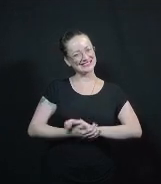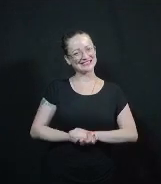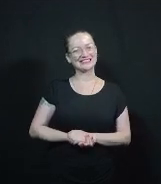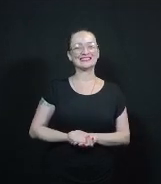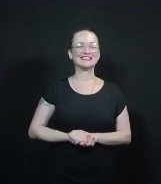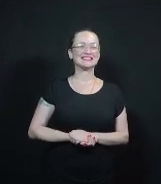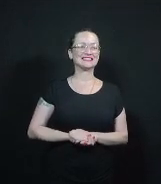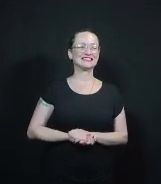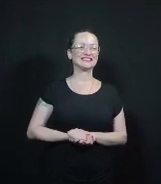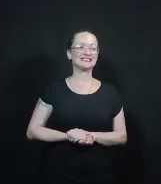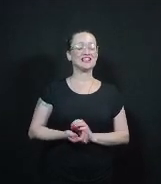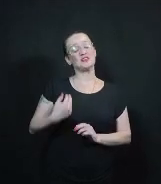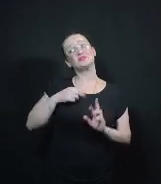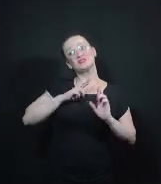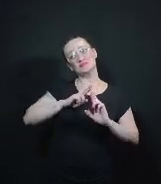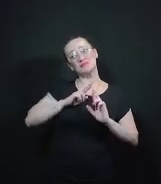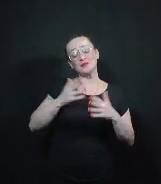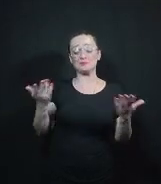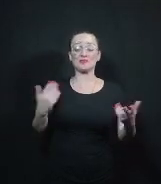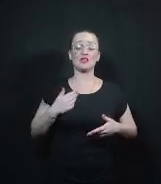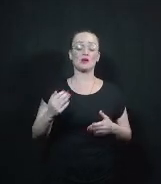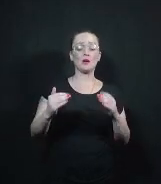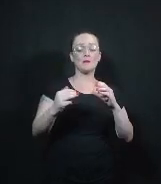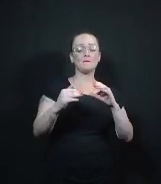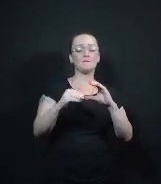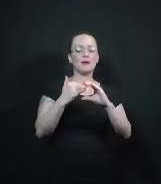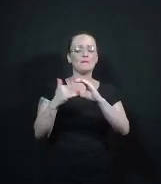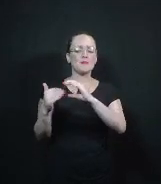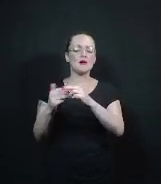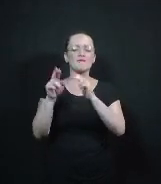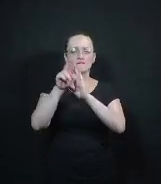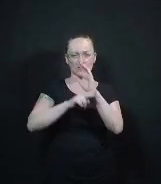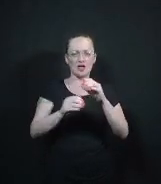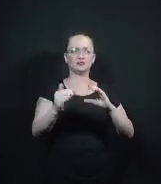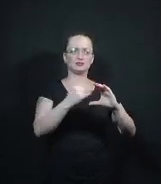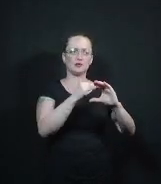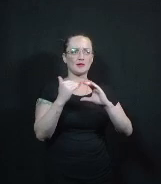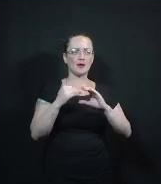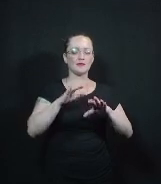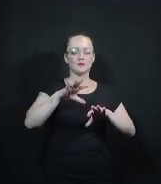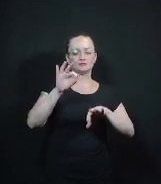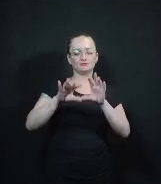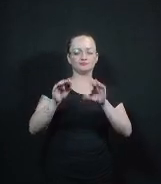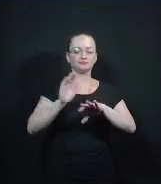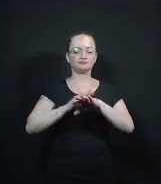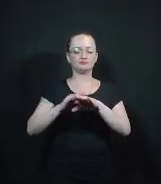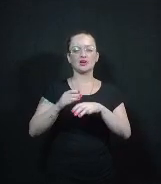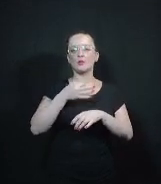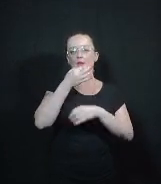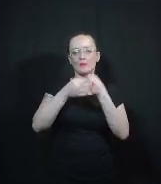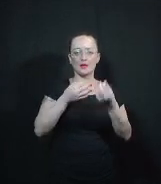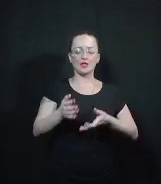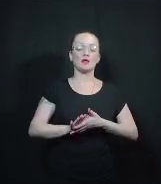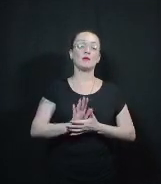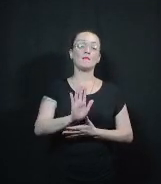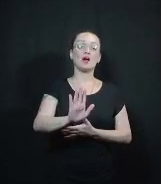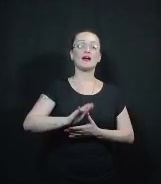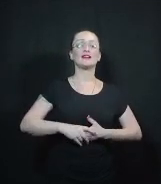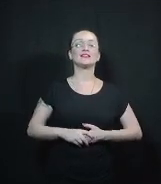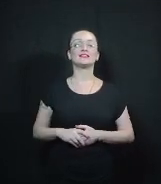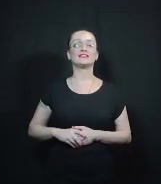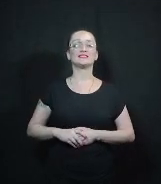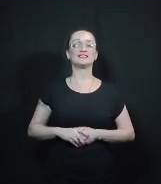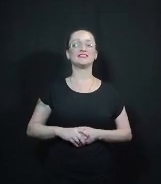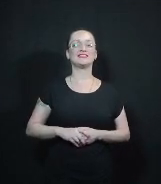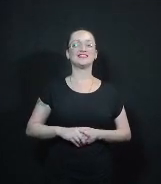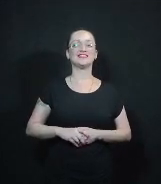Eu ainda tinha alguma esperança. A gente recebeu várias mensagens aqui, algumas delas eu fui fazendo sem mencionar, mas tem duas